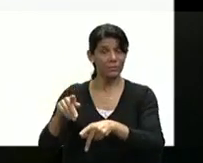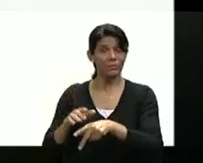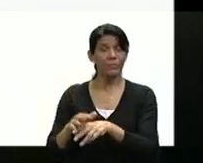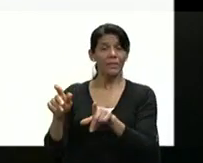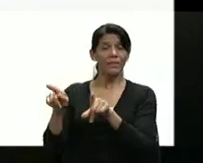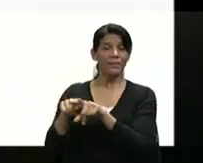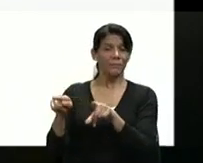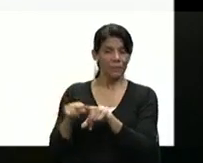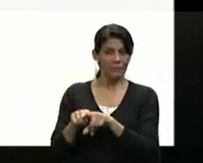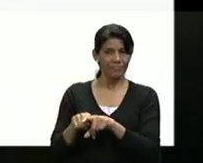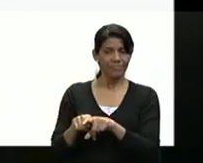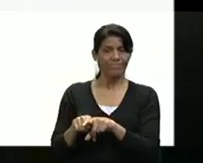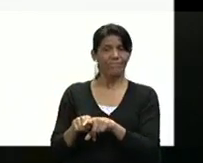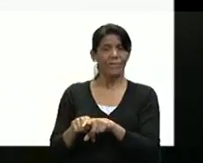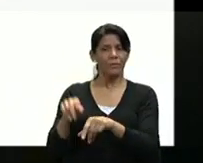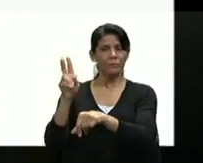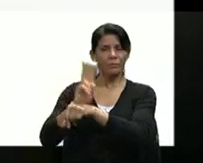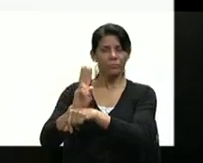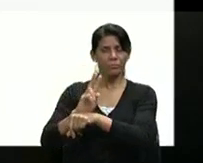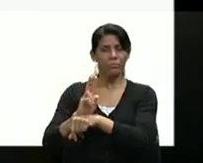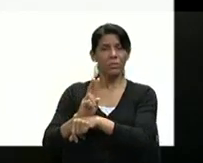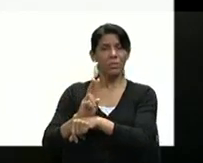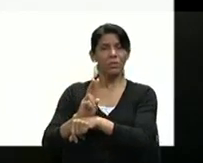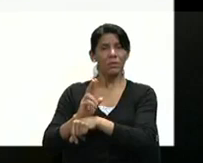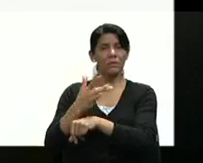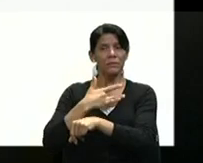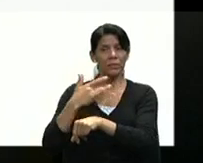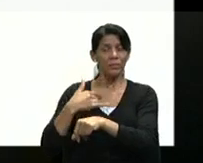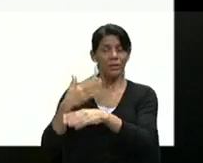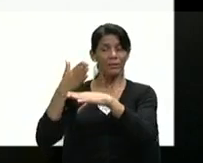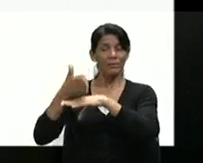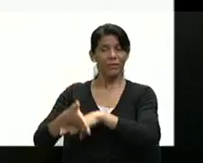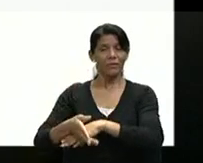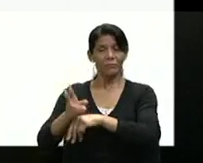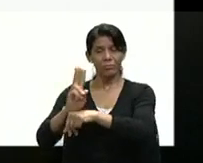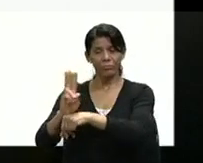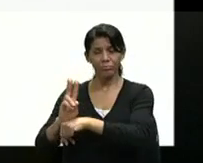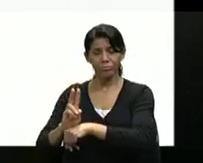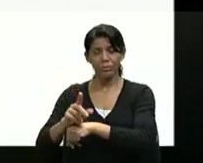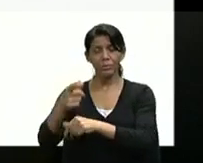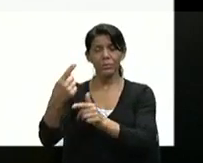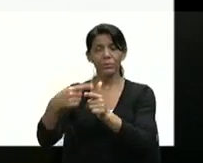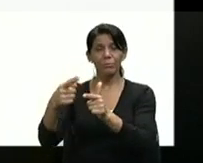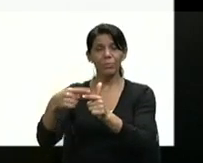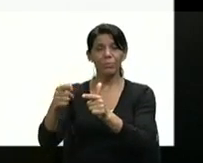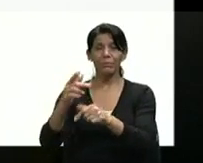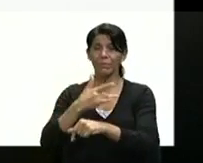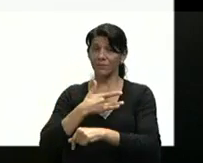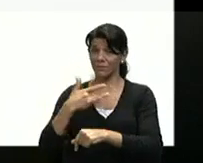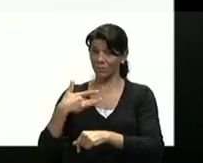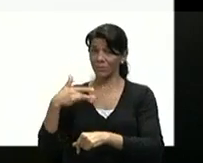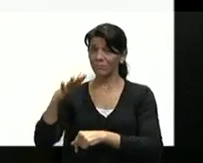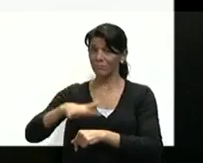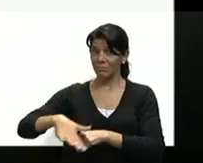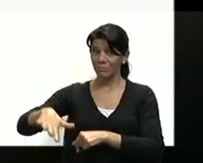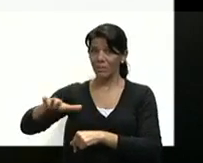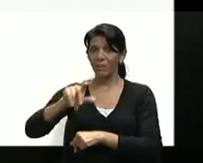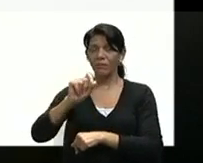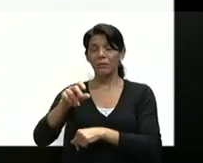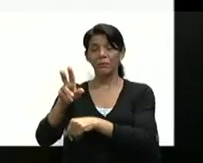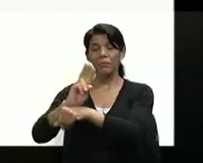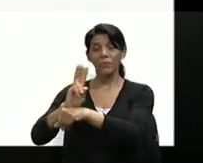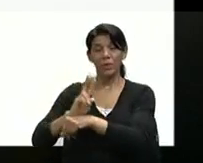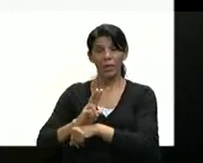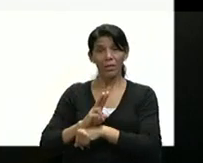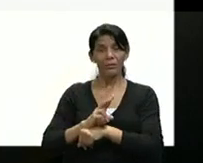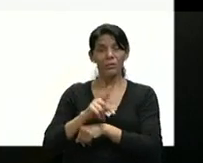Podemos também atuar na vigilância em saúde através da vigilância da situação de saúde, onde são